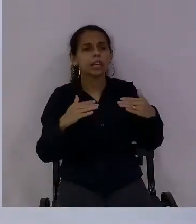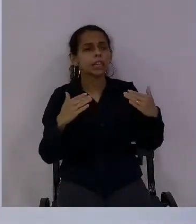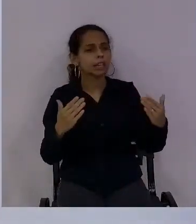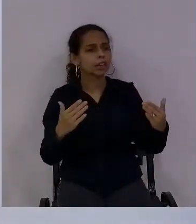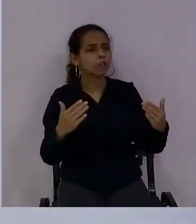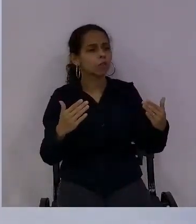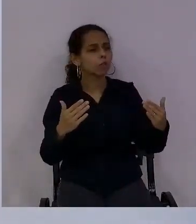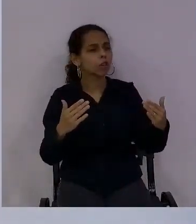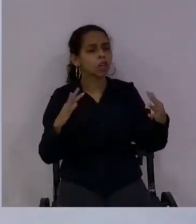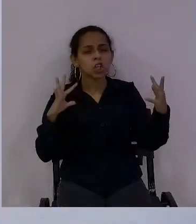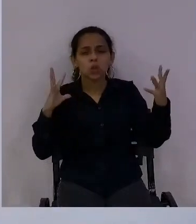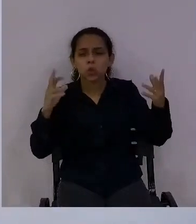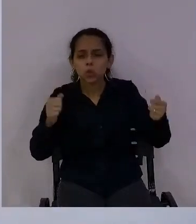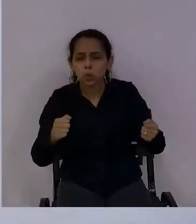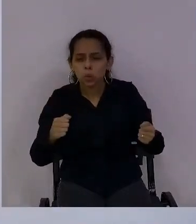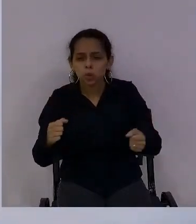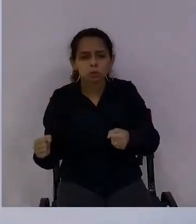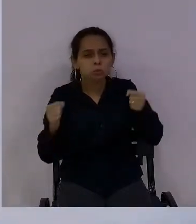fosse notada.